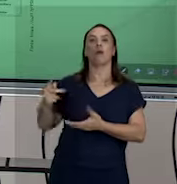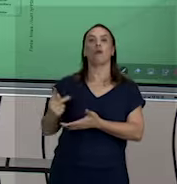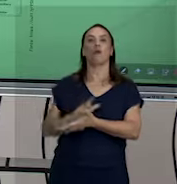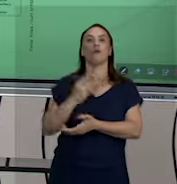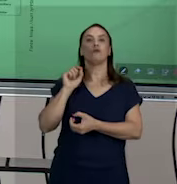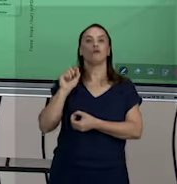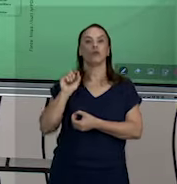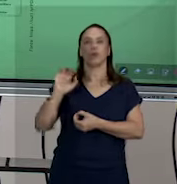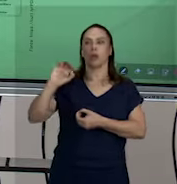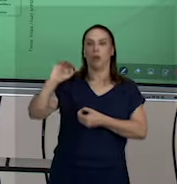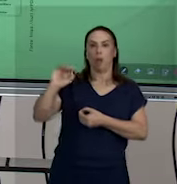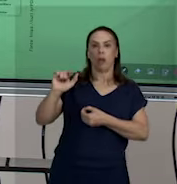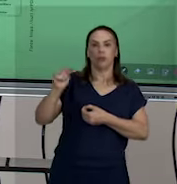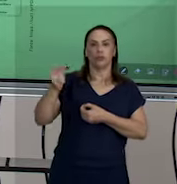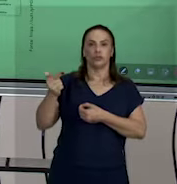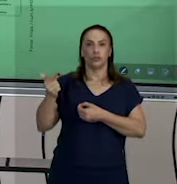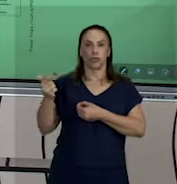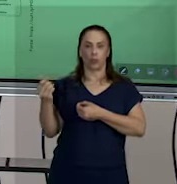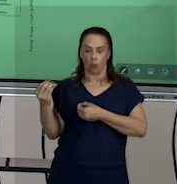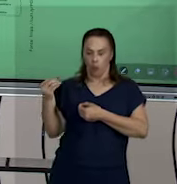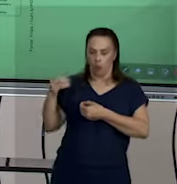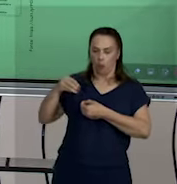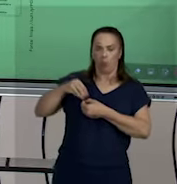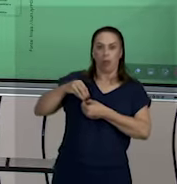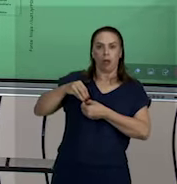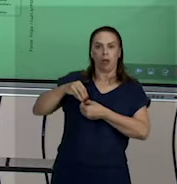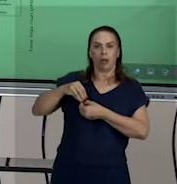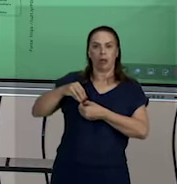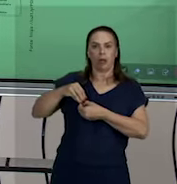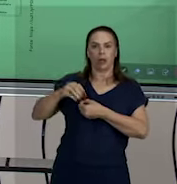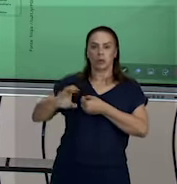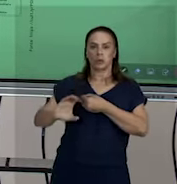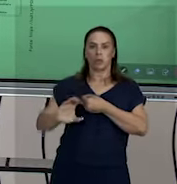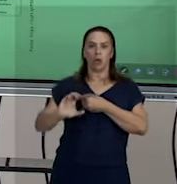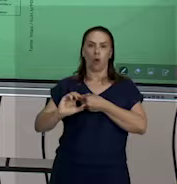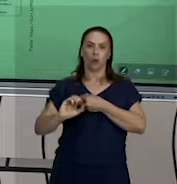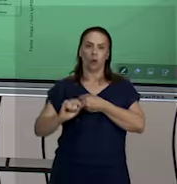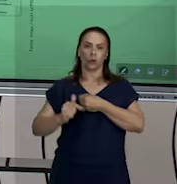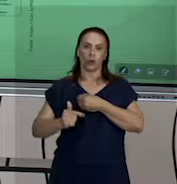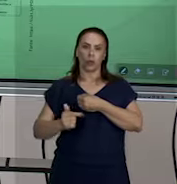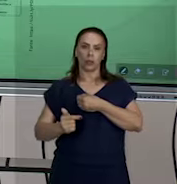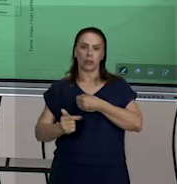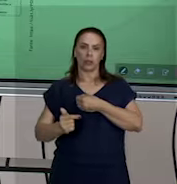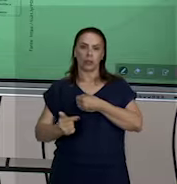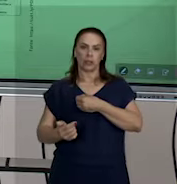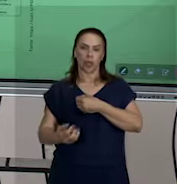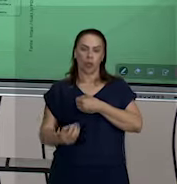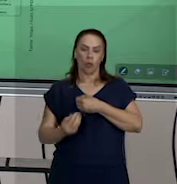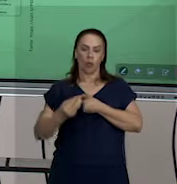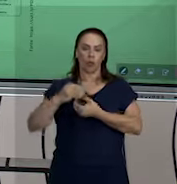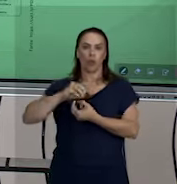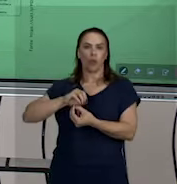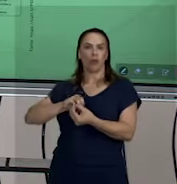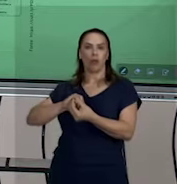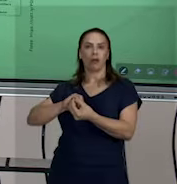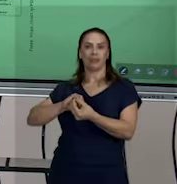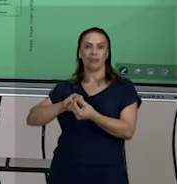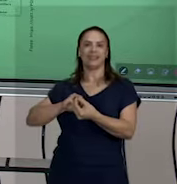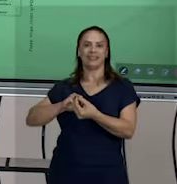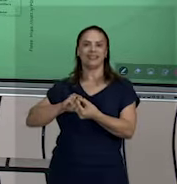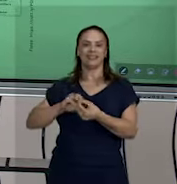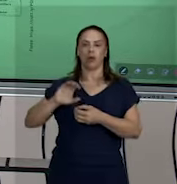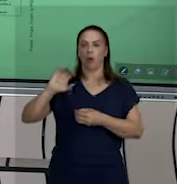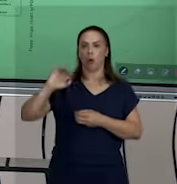né, passa para a sua circulação sanguínea, e o CO2, né, que para o nosso organismo ele já foi